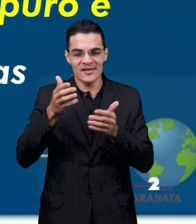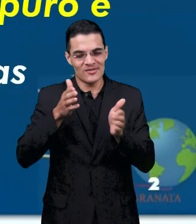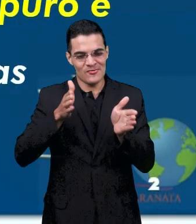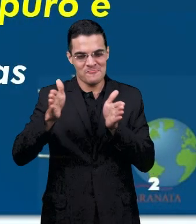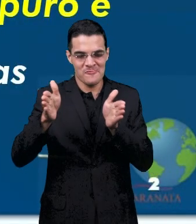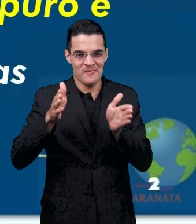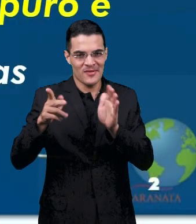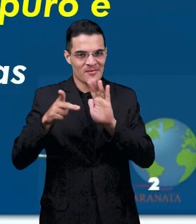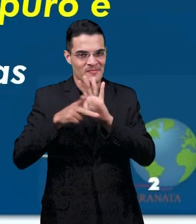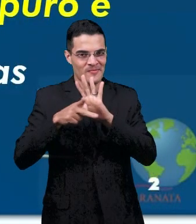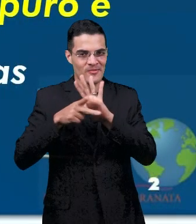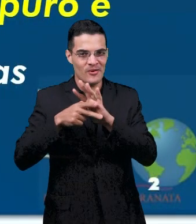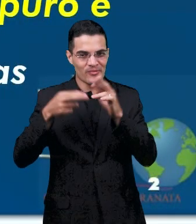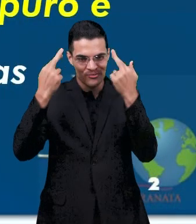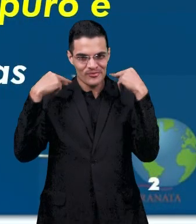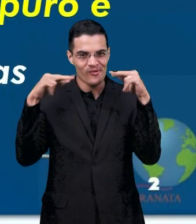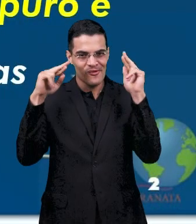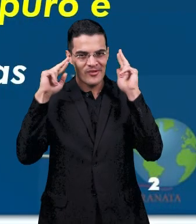regozijai-vos,